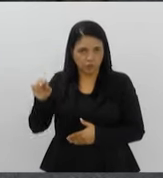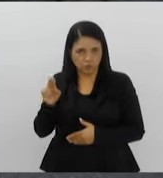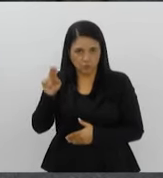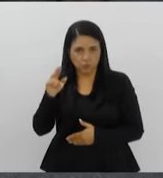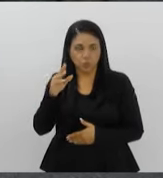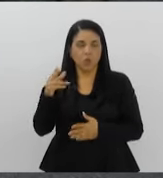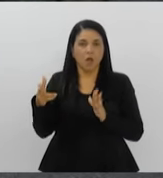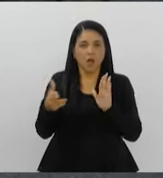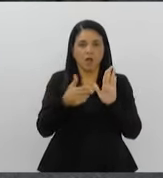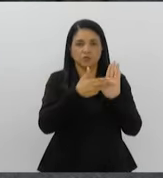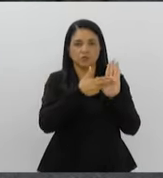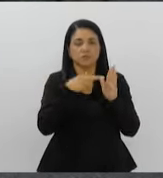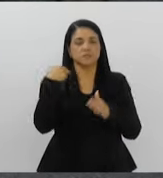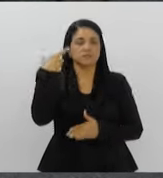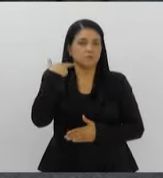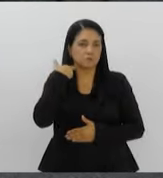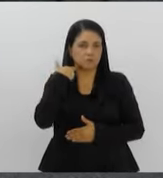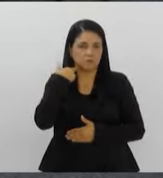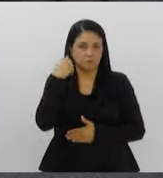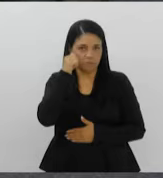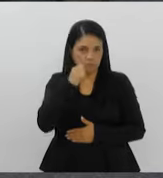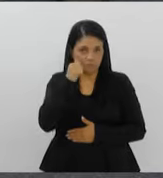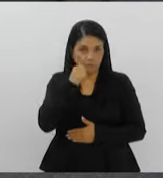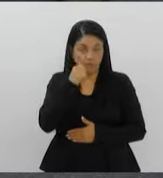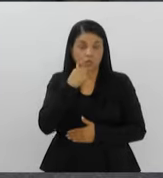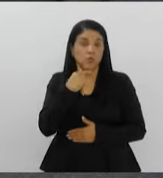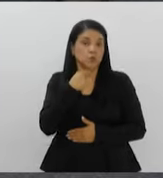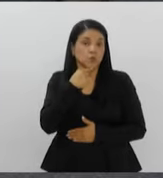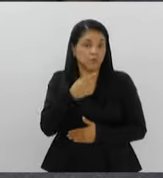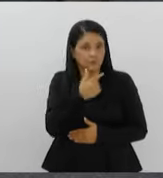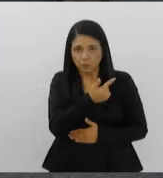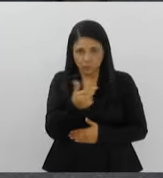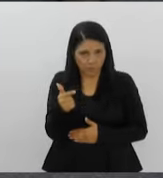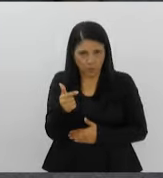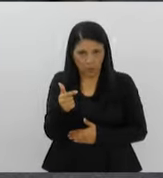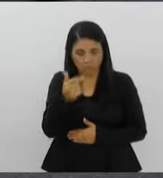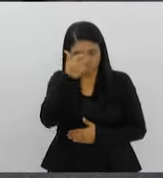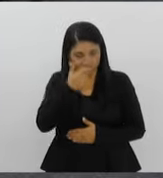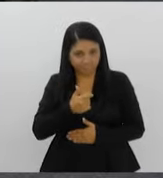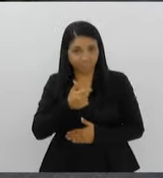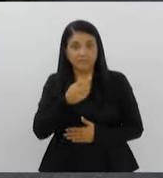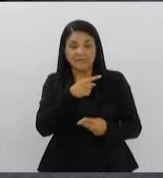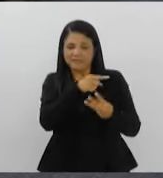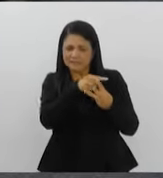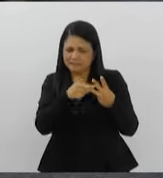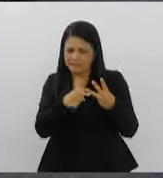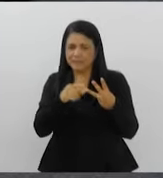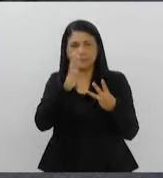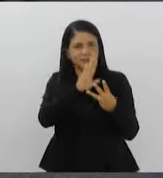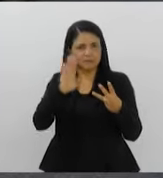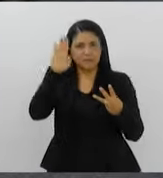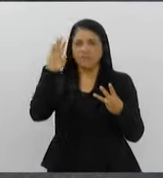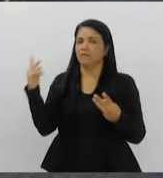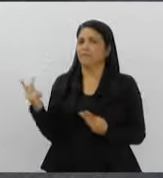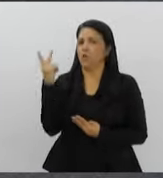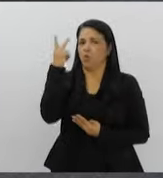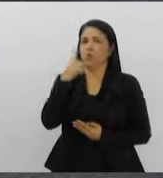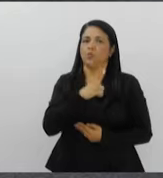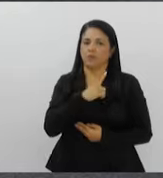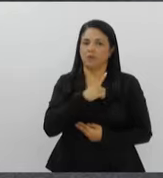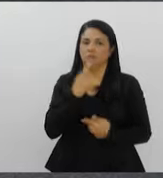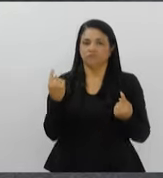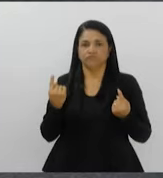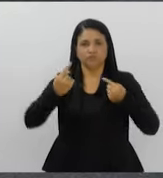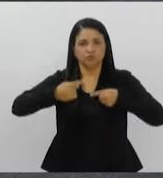a Procuradoria da Mulher. E eu não tenho dúvida que termos três candidatas valorosas aqui